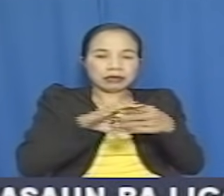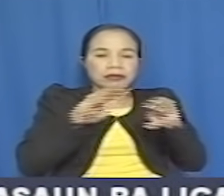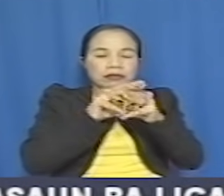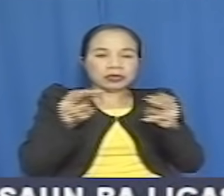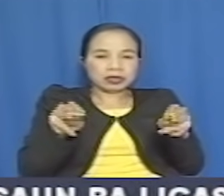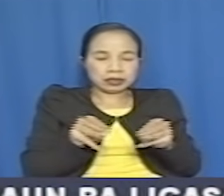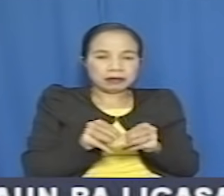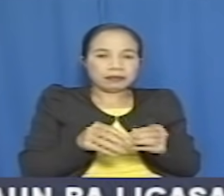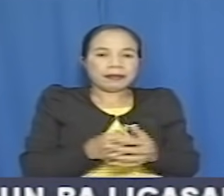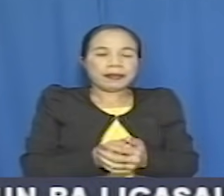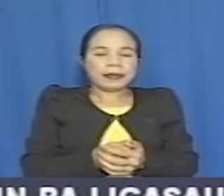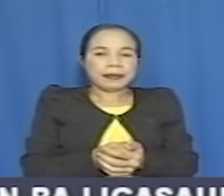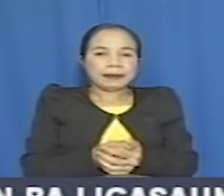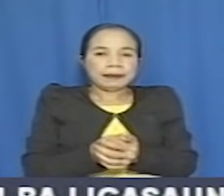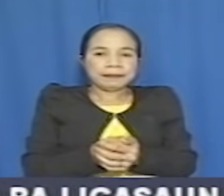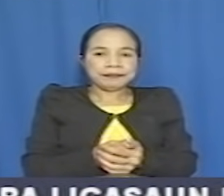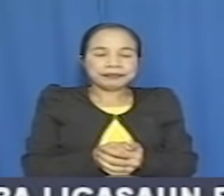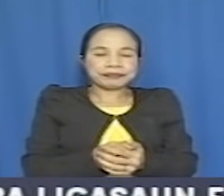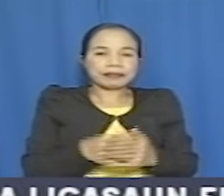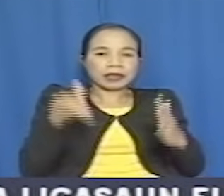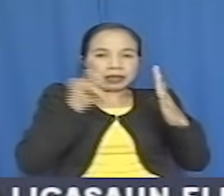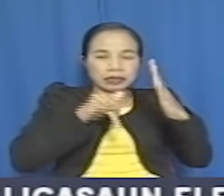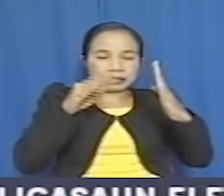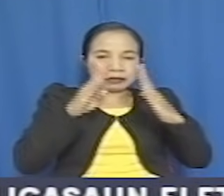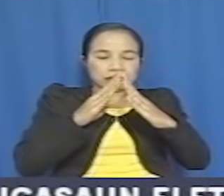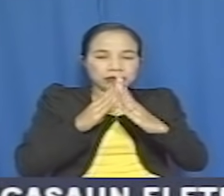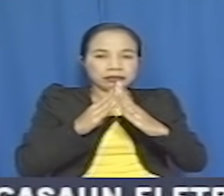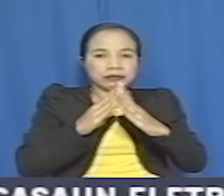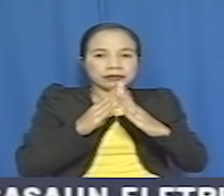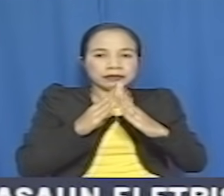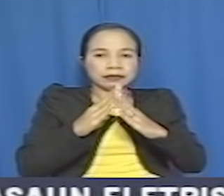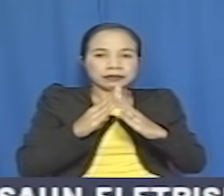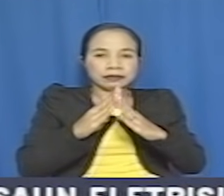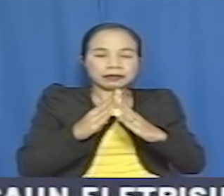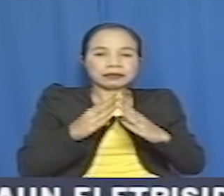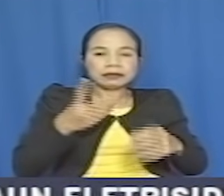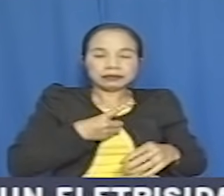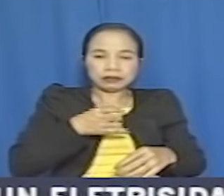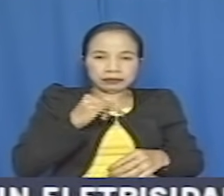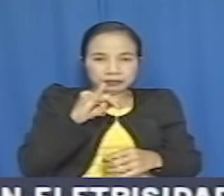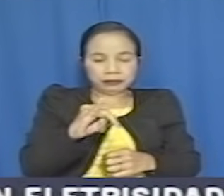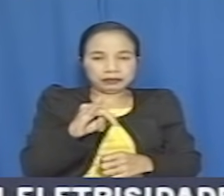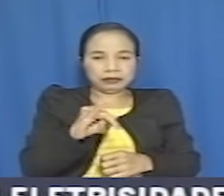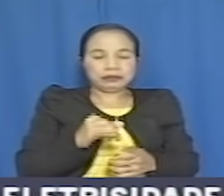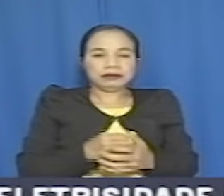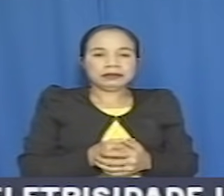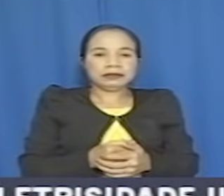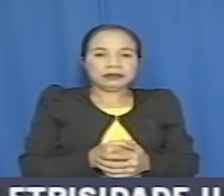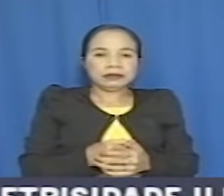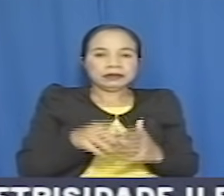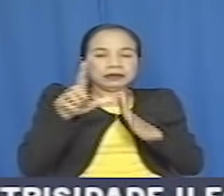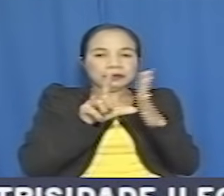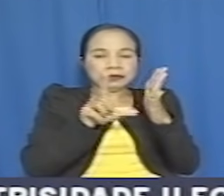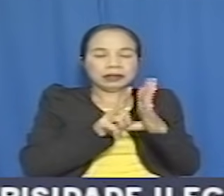município. E a contexto confinamento obrigatório e a dele, né? E a resolução